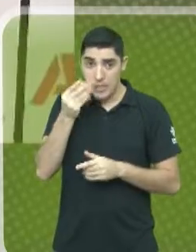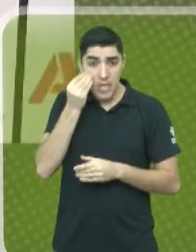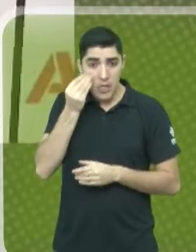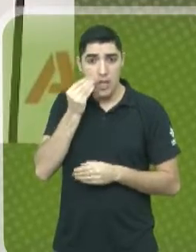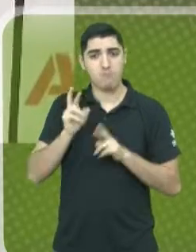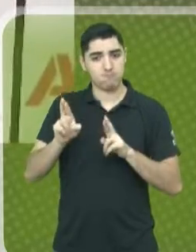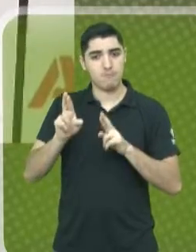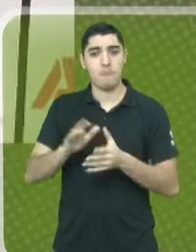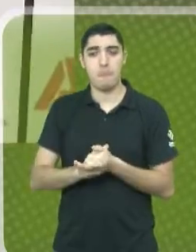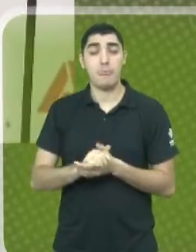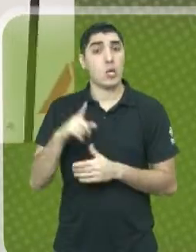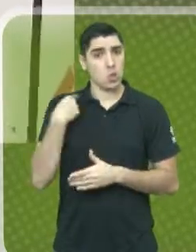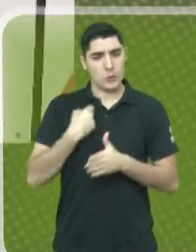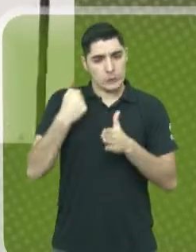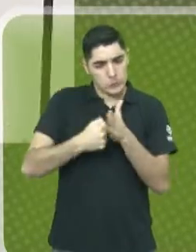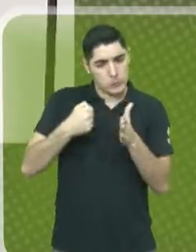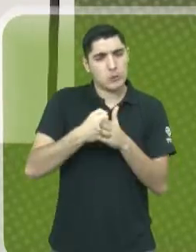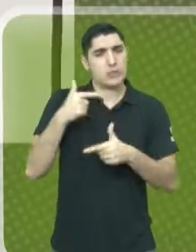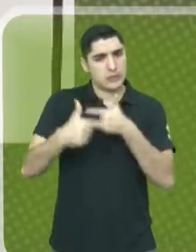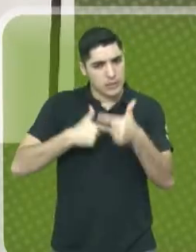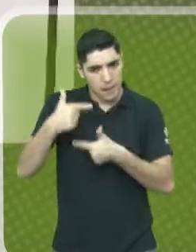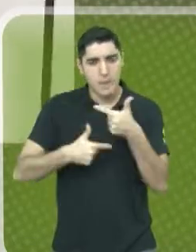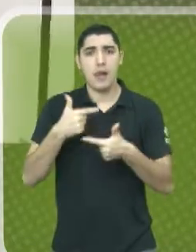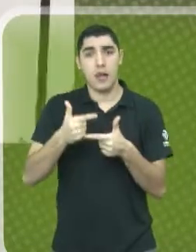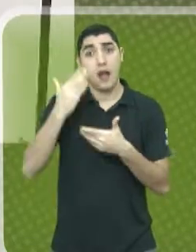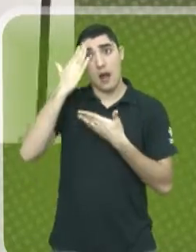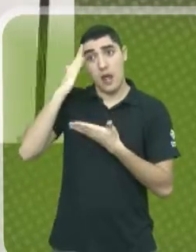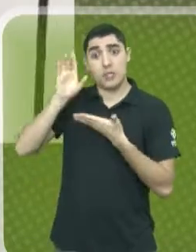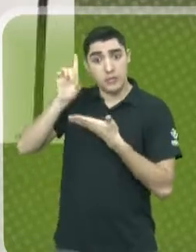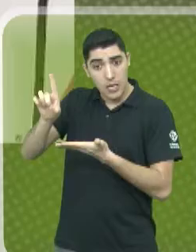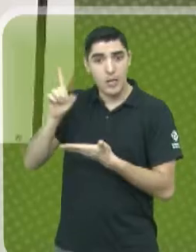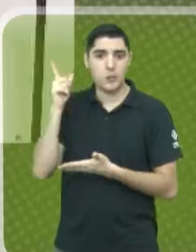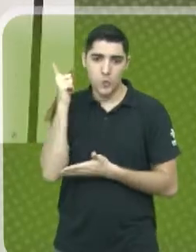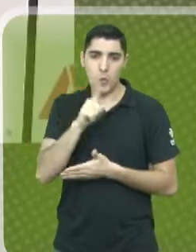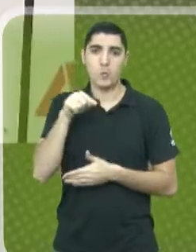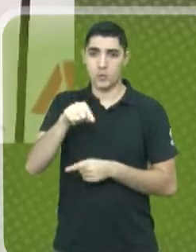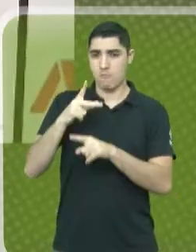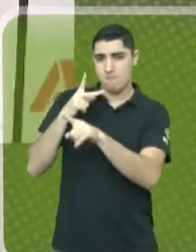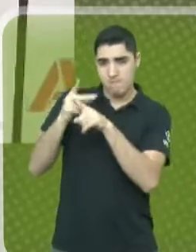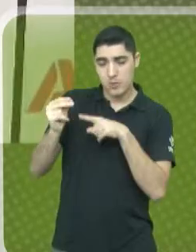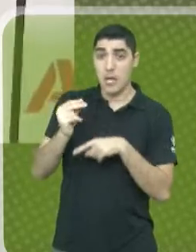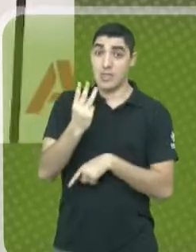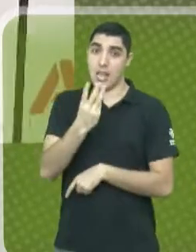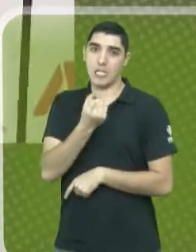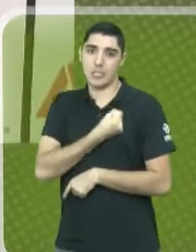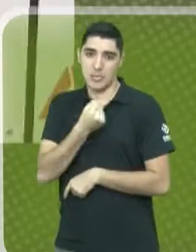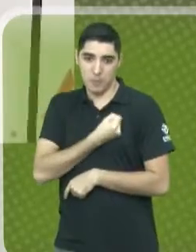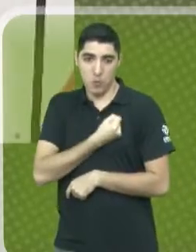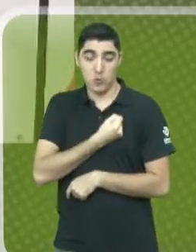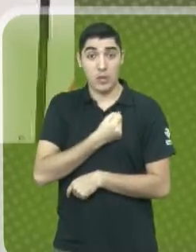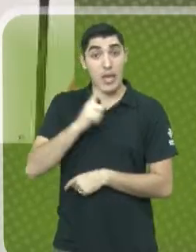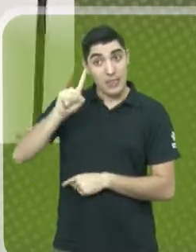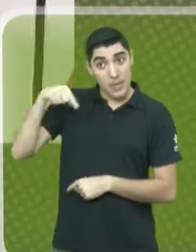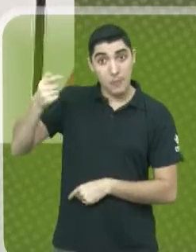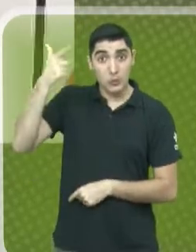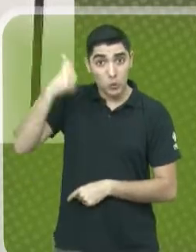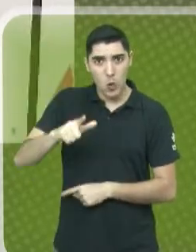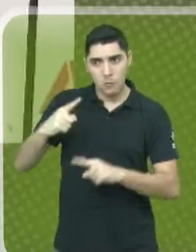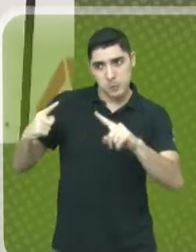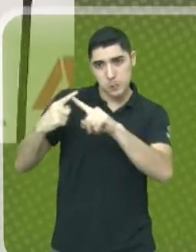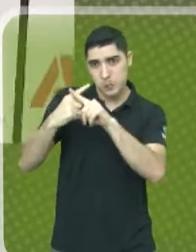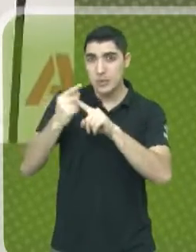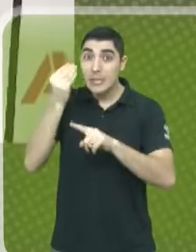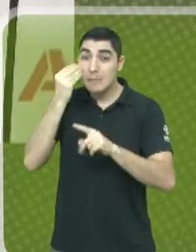gente vem buscando, vem trabalhando durante a semana e graças a Deus eu coroado com esse gol da vitória aí, 3 pontos pra gente, mais 90 minutos para correr lá, mais uma final pra gente